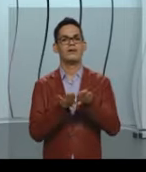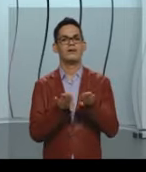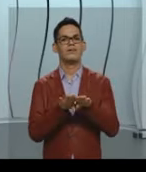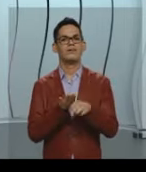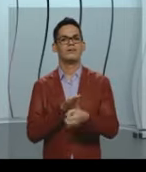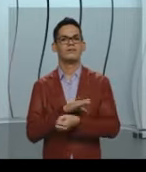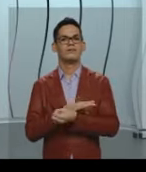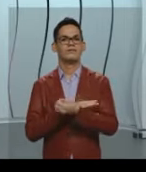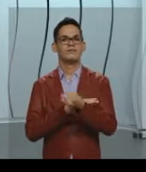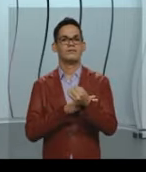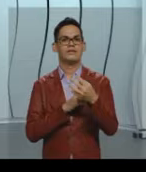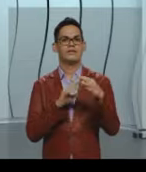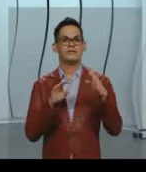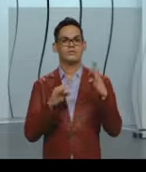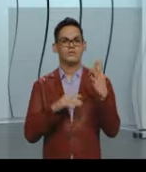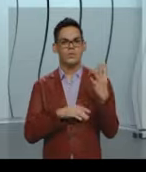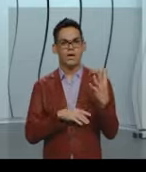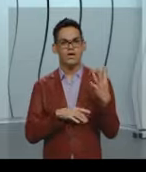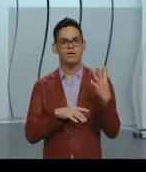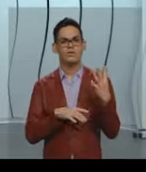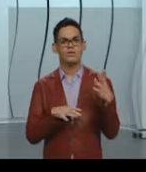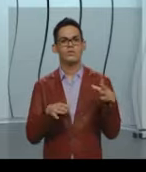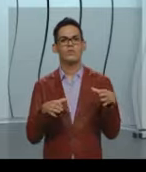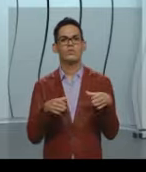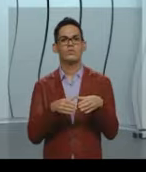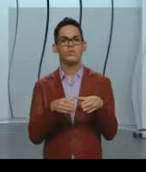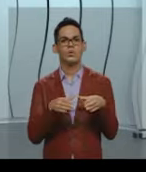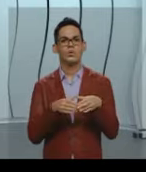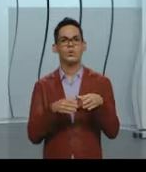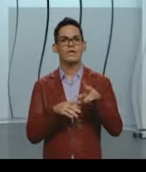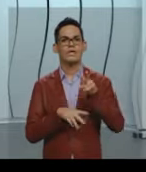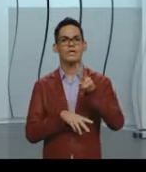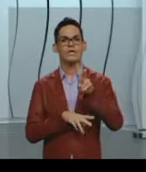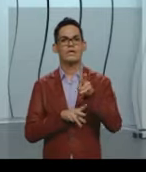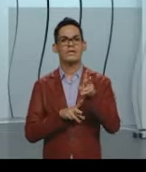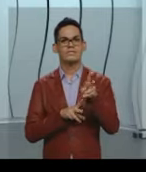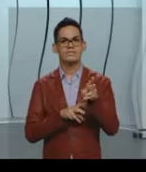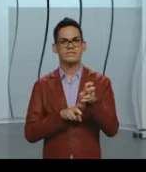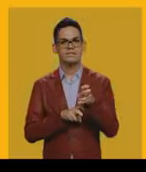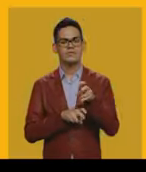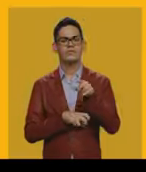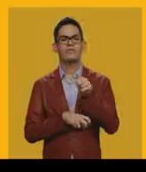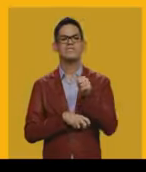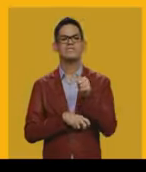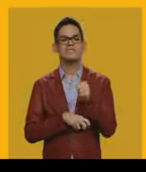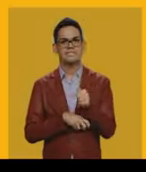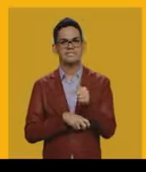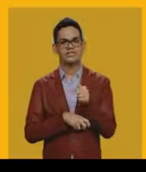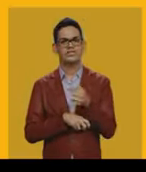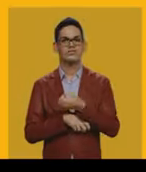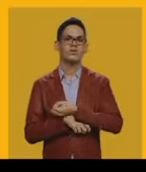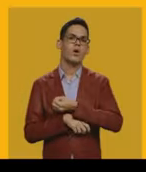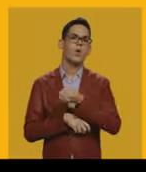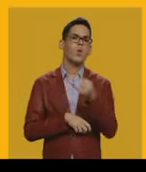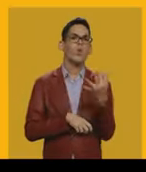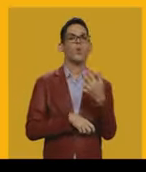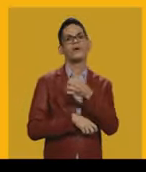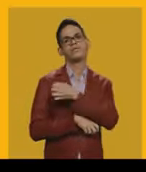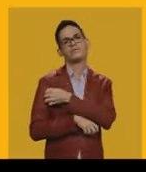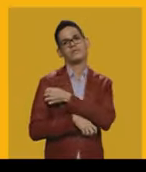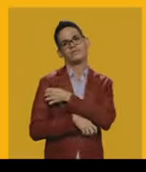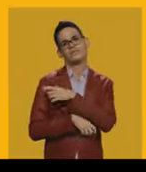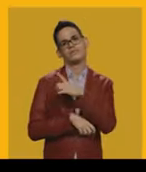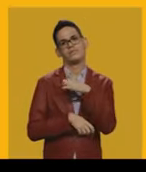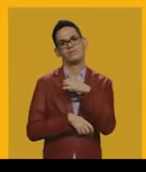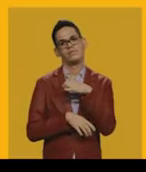juntas equivale a 7. Quantos